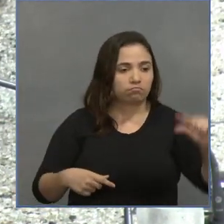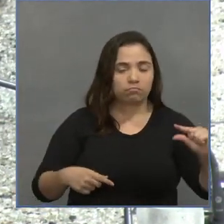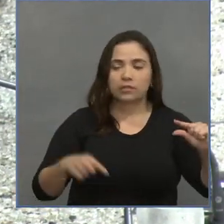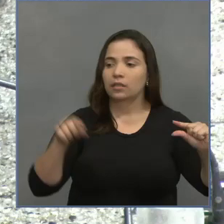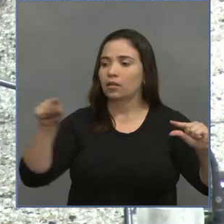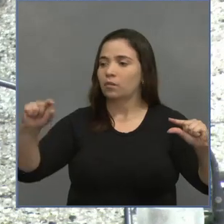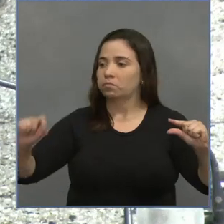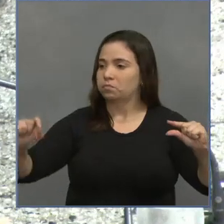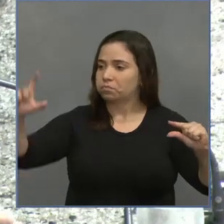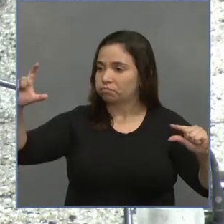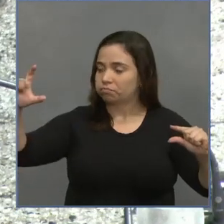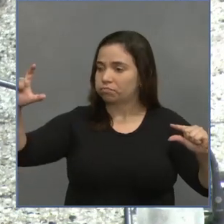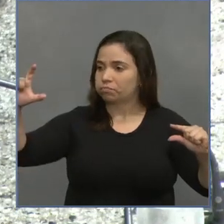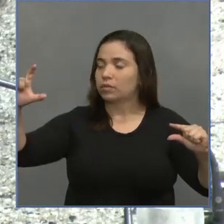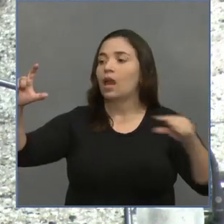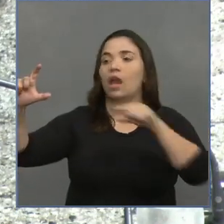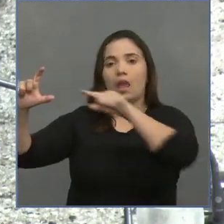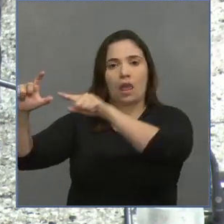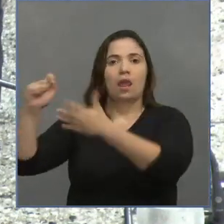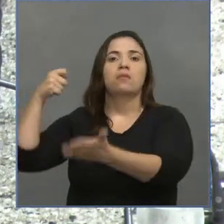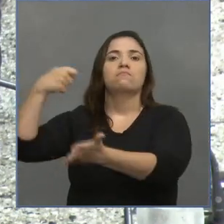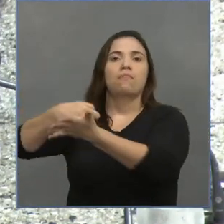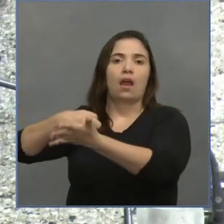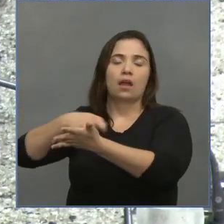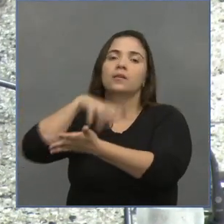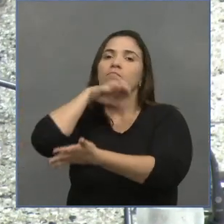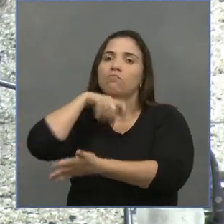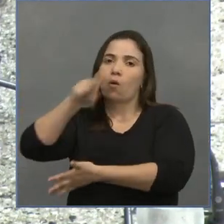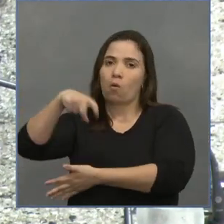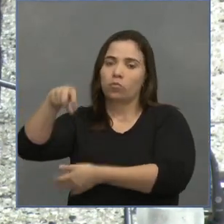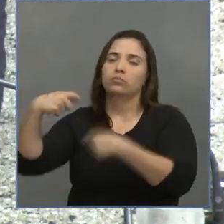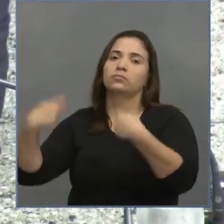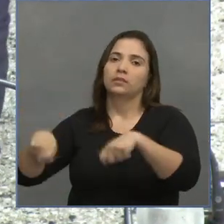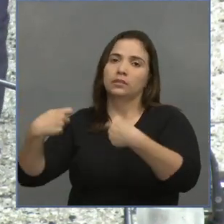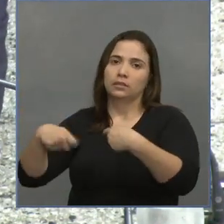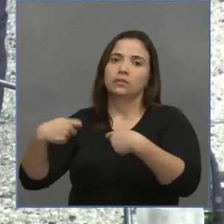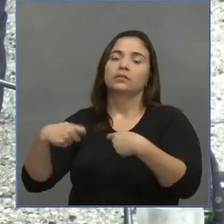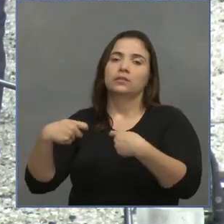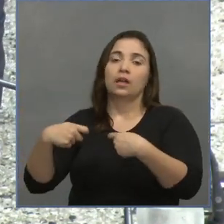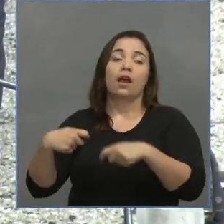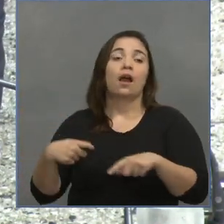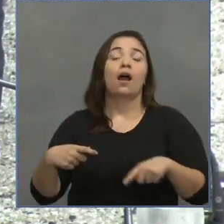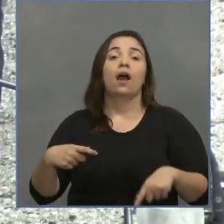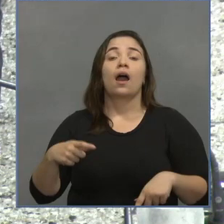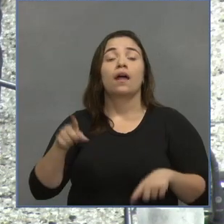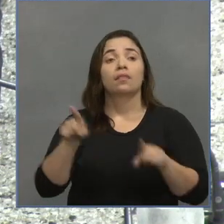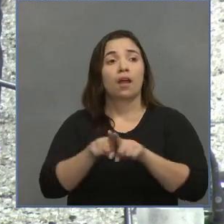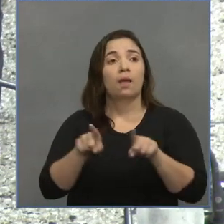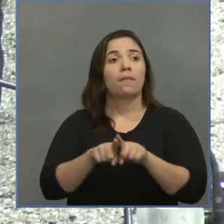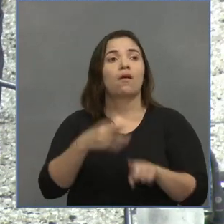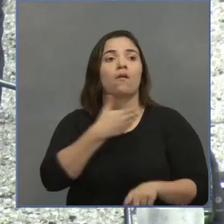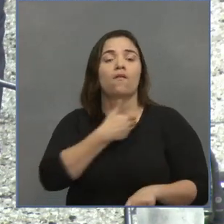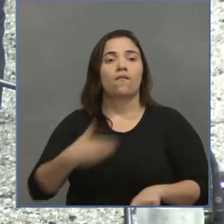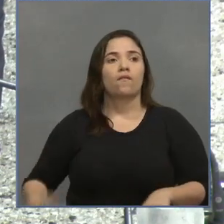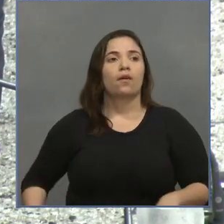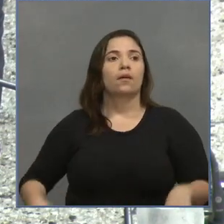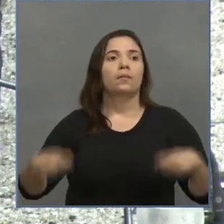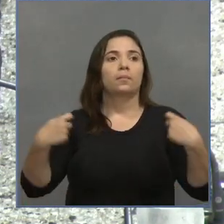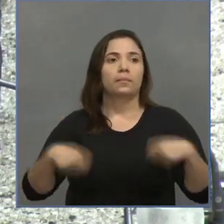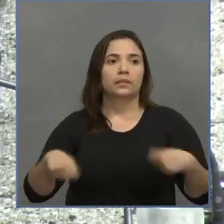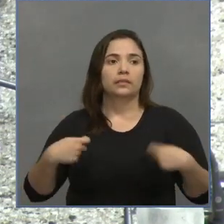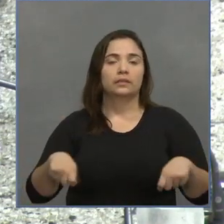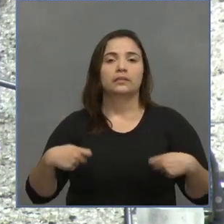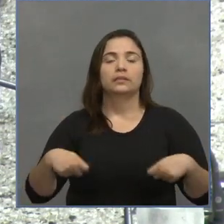consome 2X teria que pagar uma carga tributária maior. Em contrapartida, o Estado amenizaria isto em outros